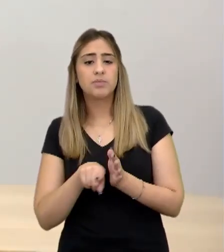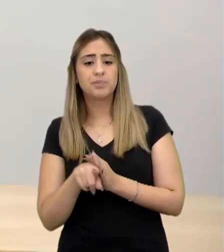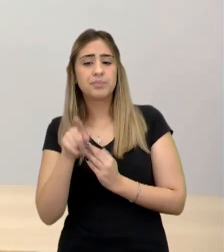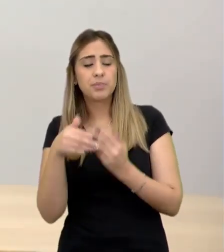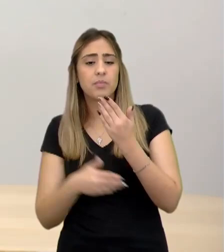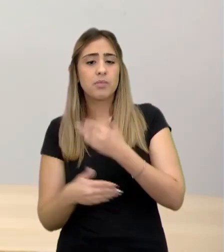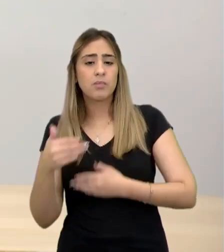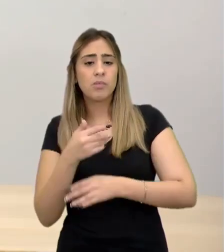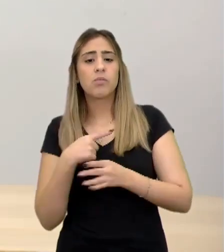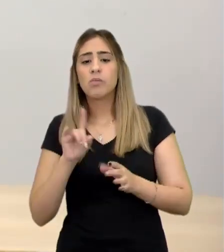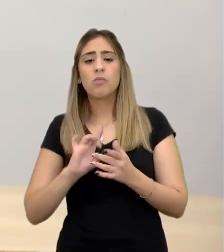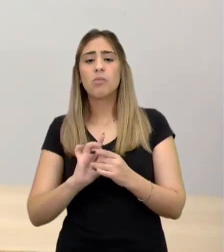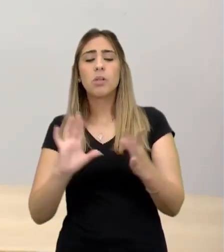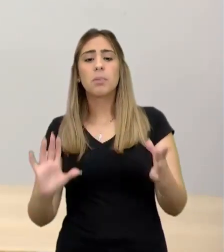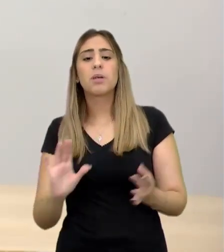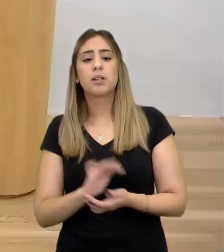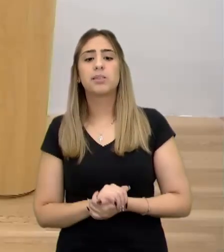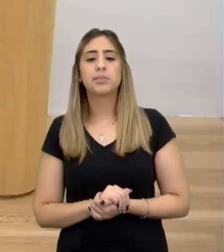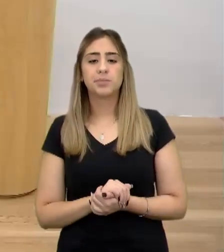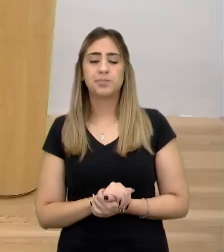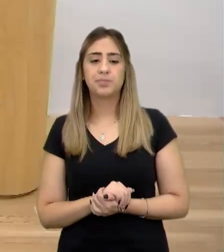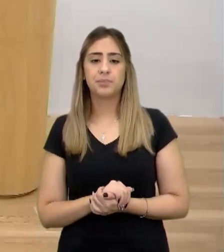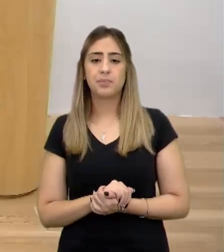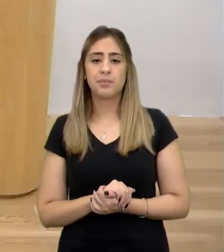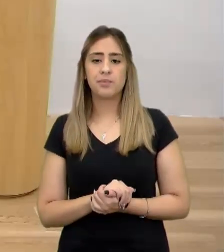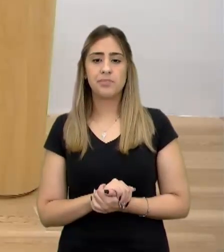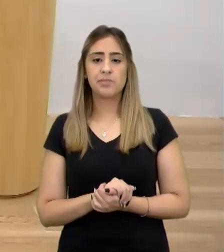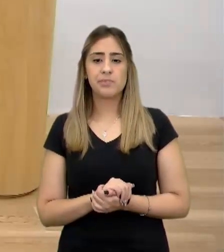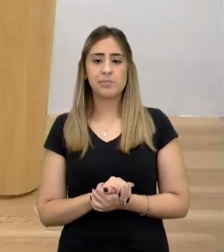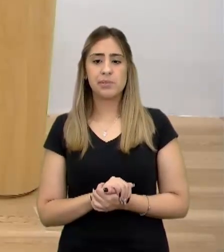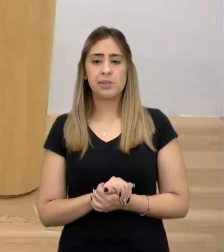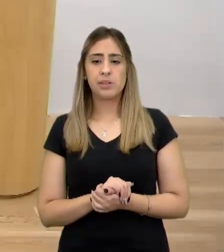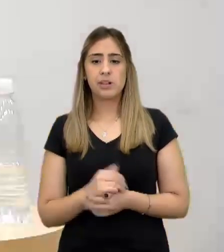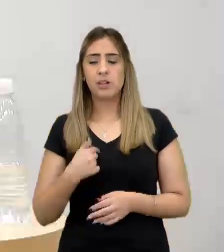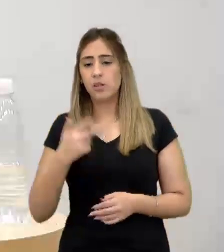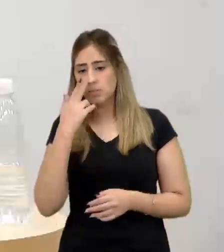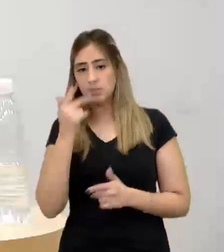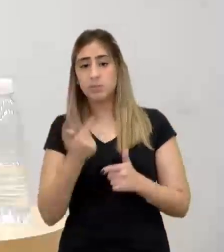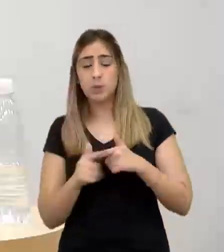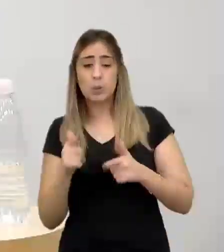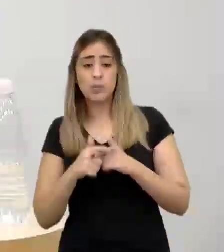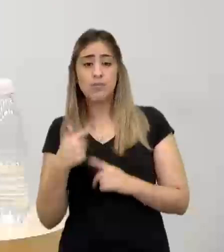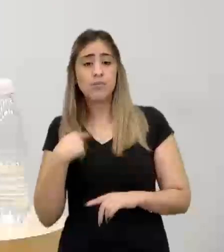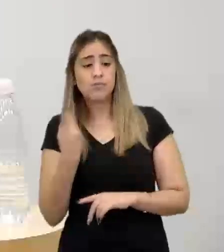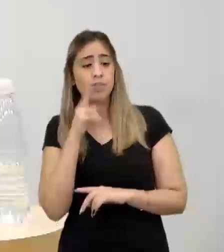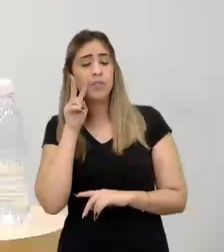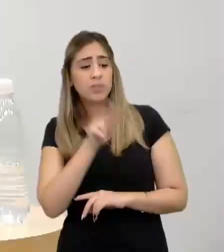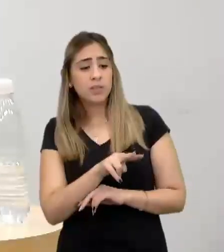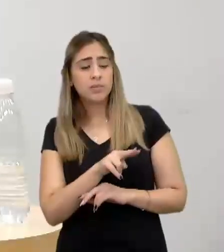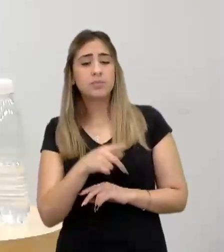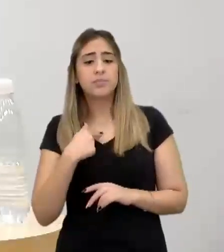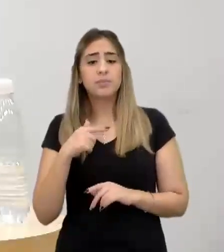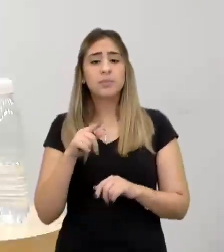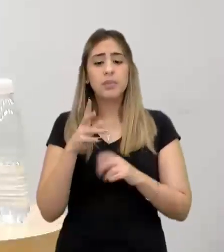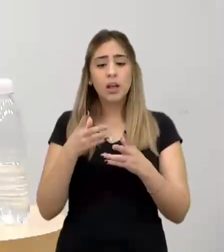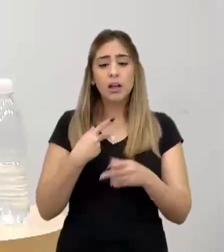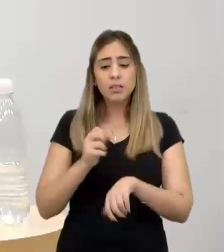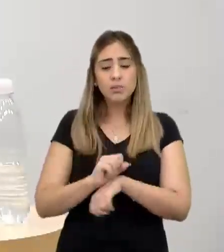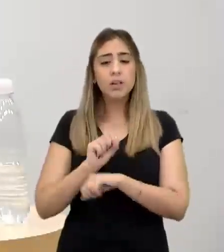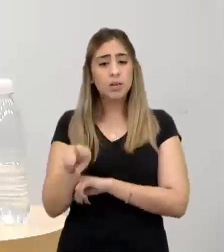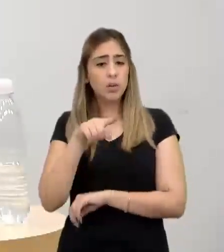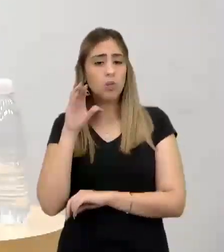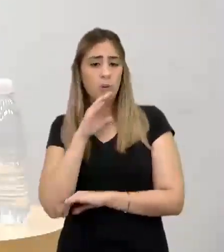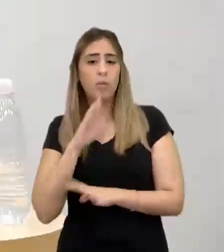slides das aulas não serão liberados. Então, eu tô achando que tá com algum problema aí. Então, a gente vai verificar, fica aguardando que logo, logo